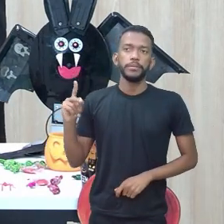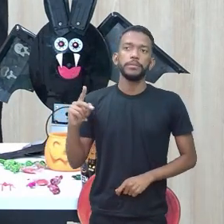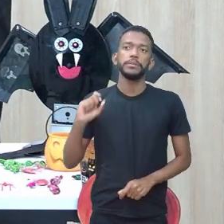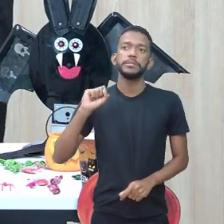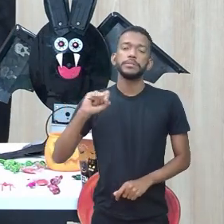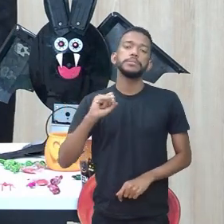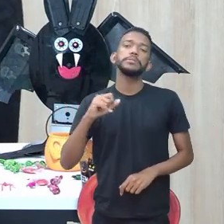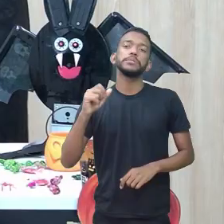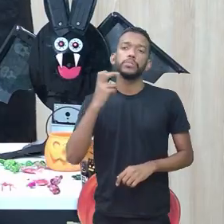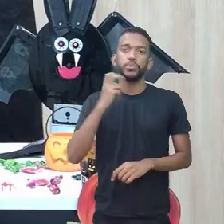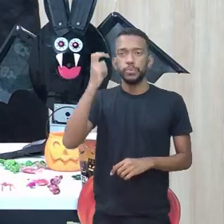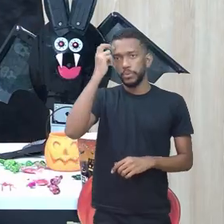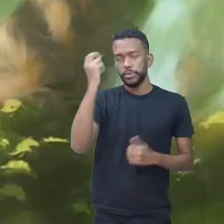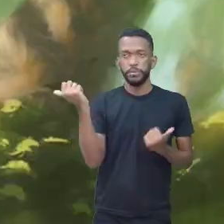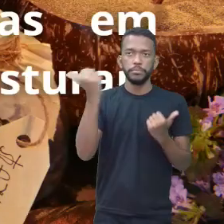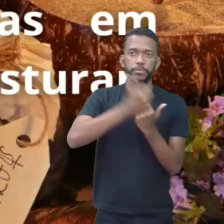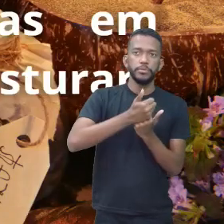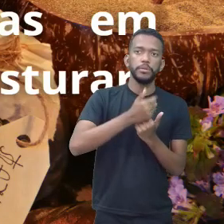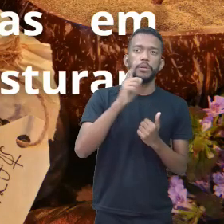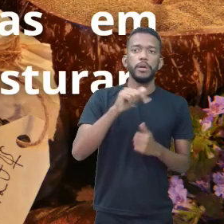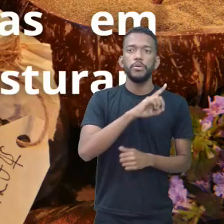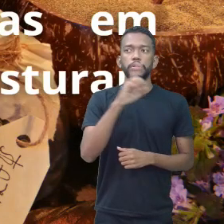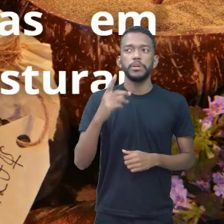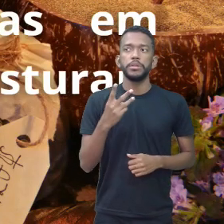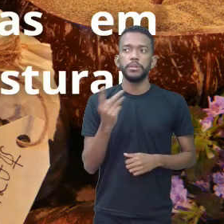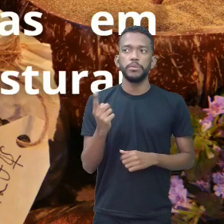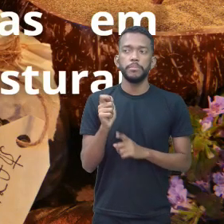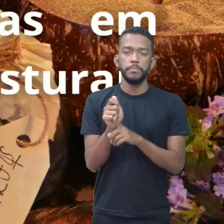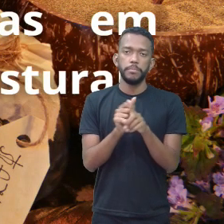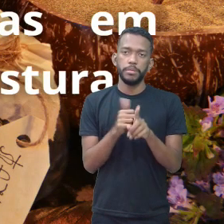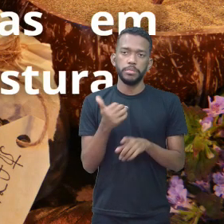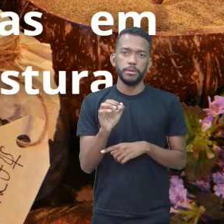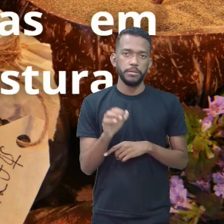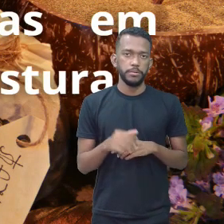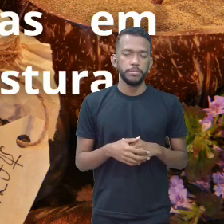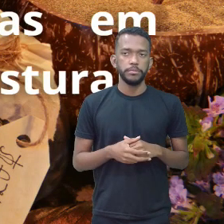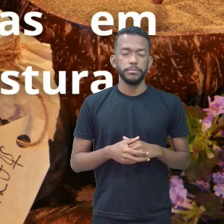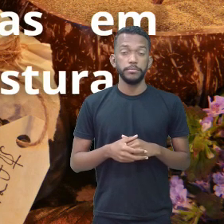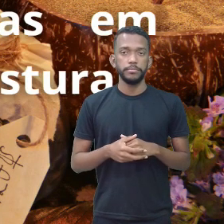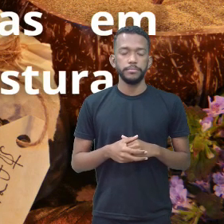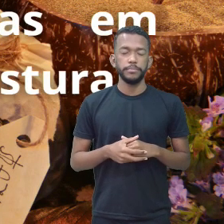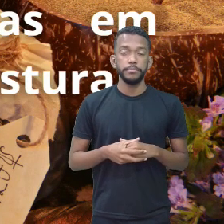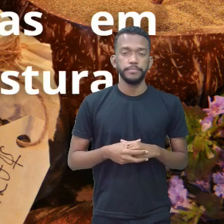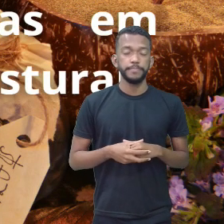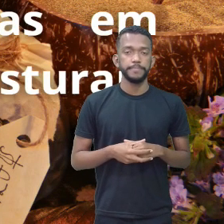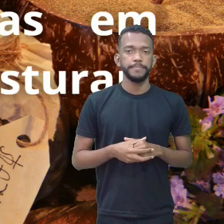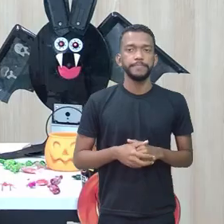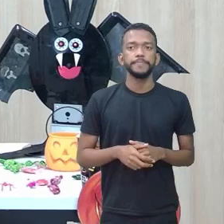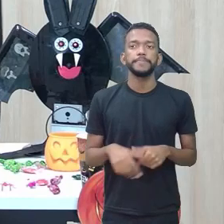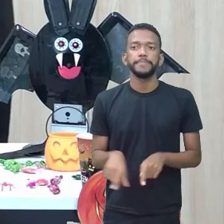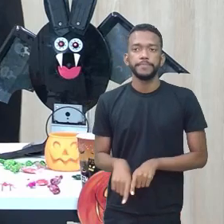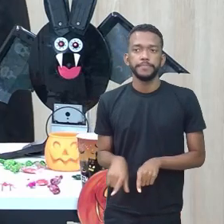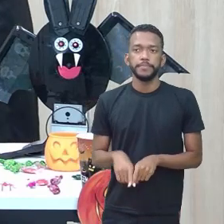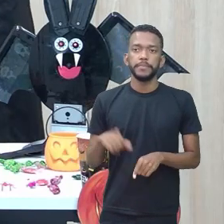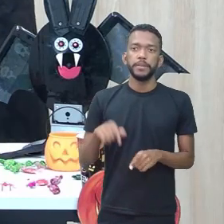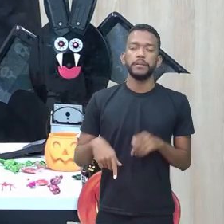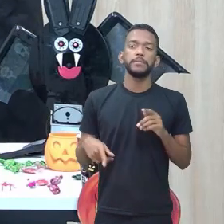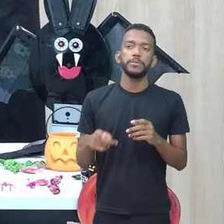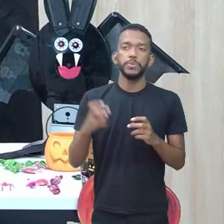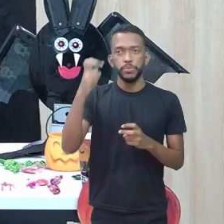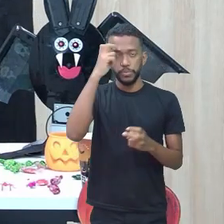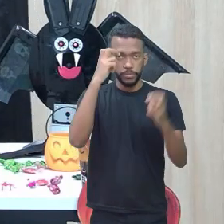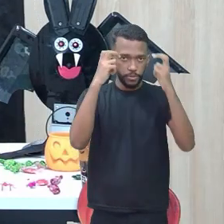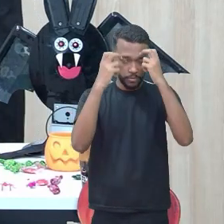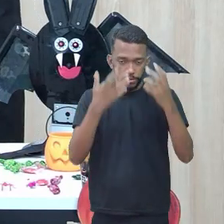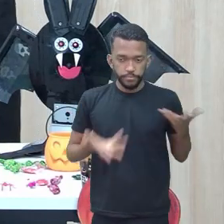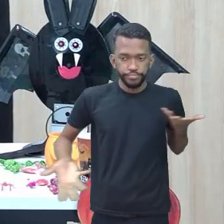É quando uma cultura se sobrepõe à outra, que é o dia 31/10, coitado do Saci Pererê. Então existe também a multiculturalidade, que é um conjunto de